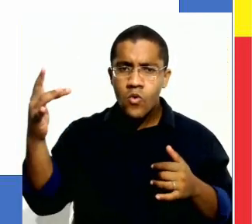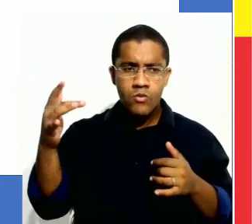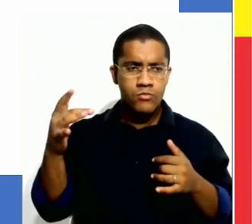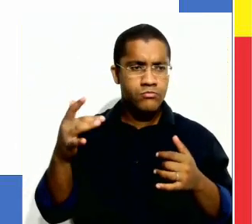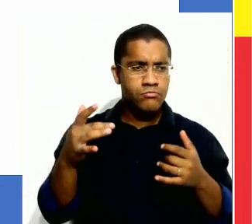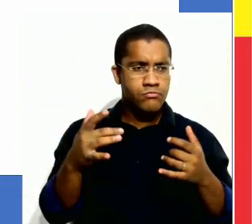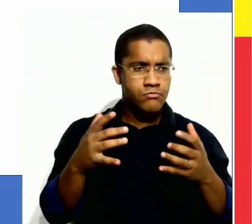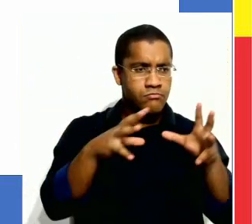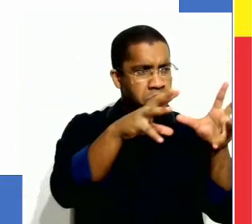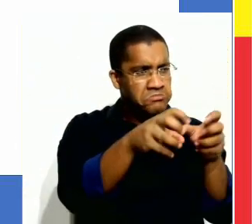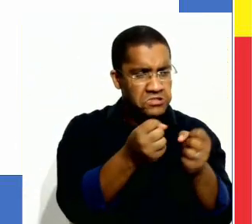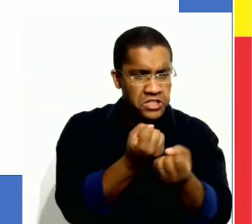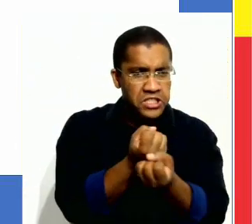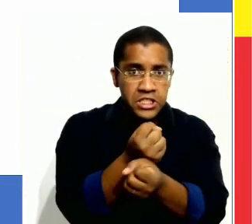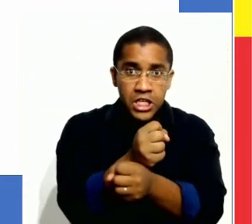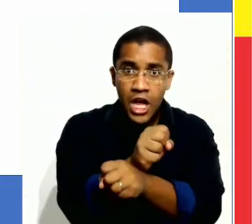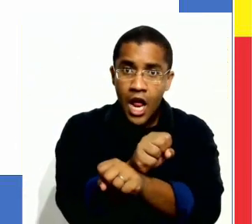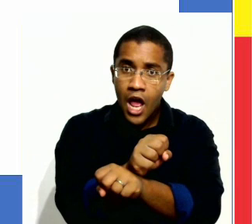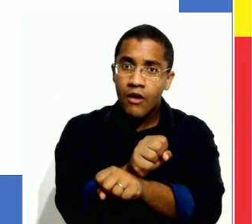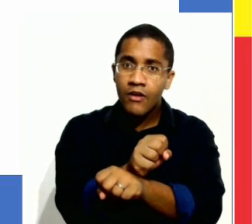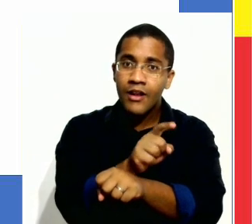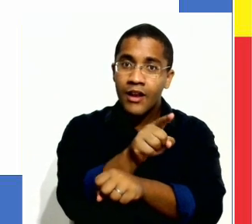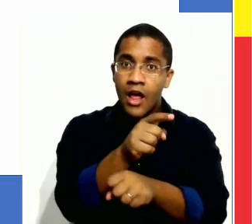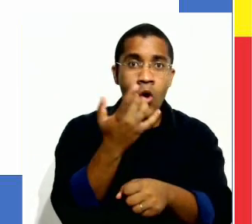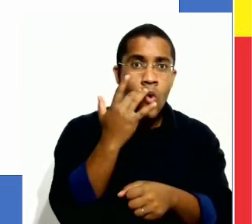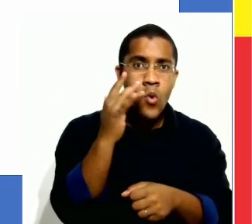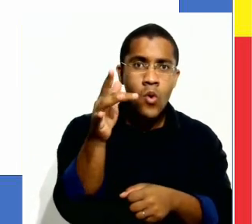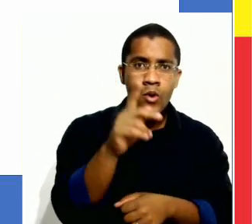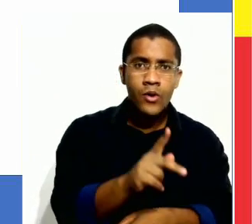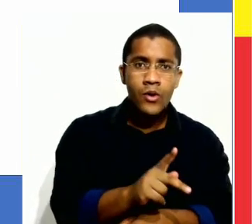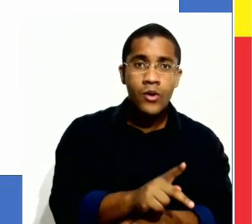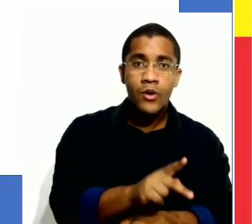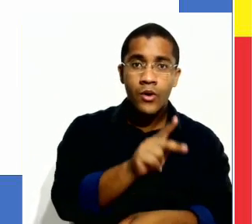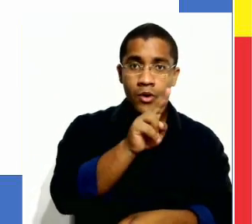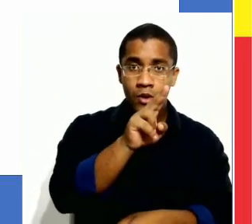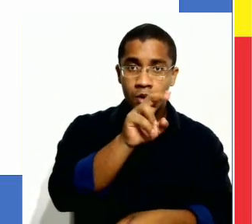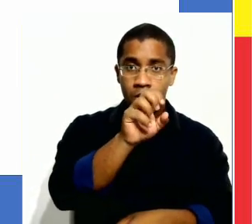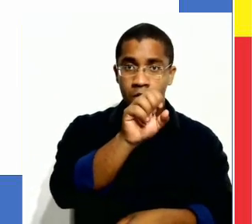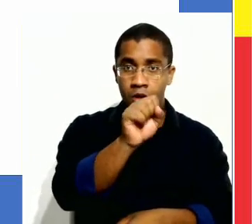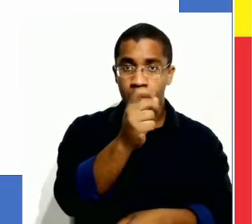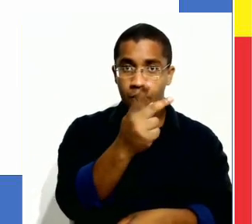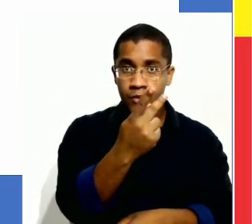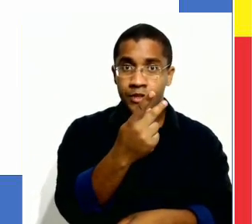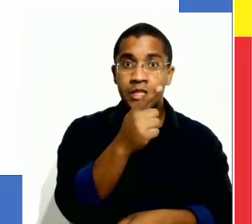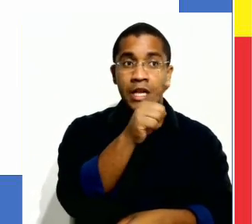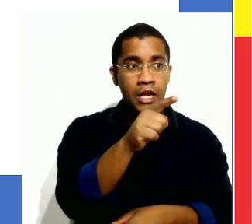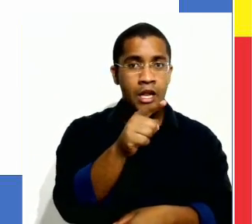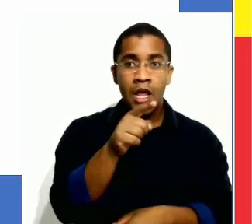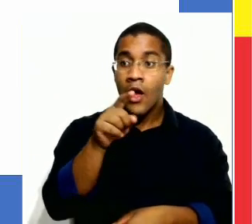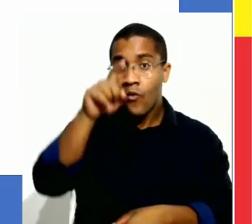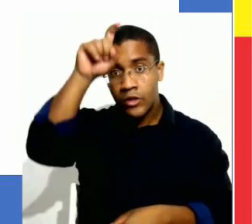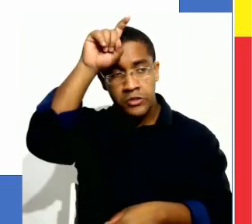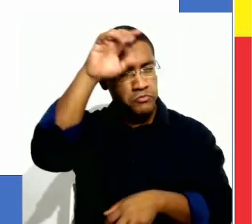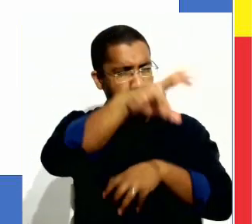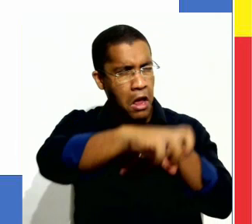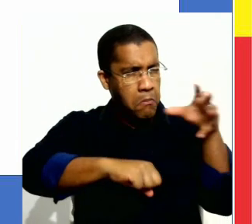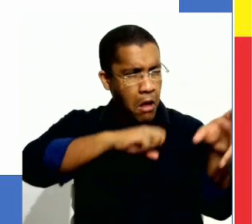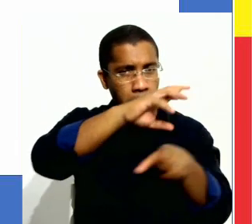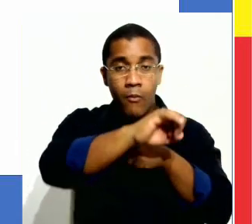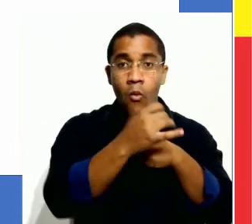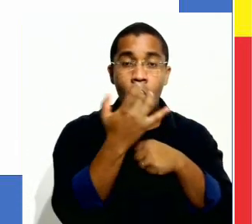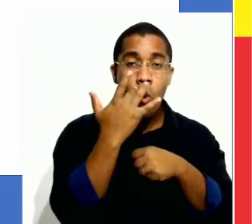ouro, escravizados. O ouro de Cush enriqueceu o Egito. O reino se